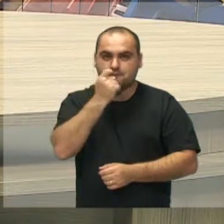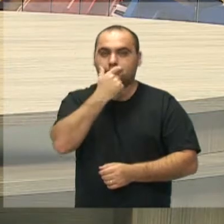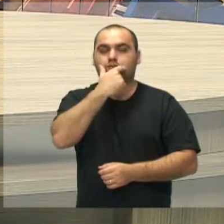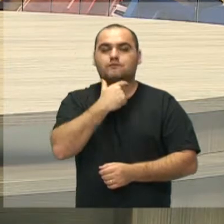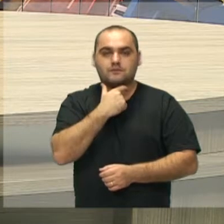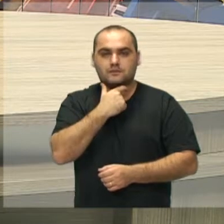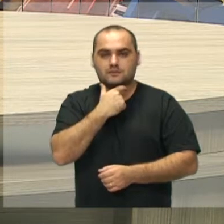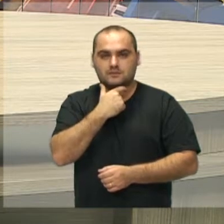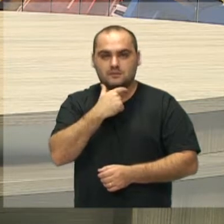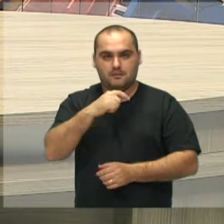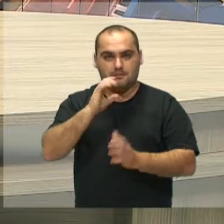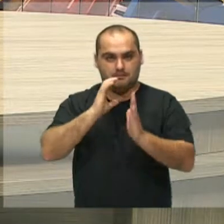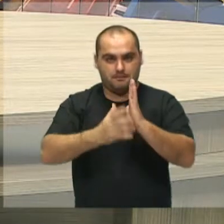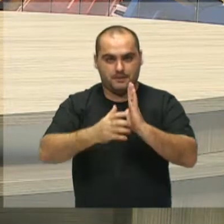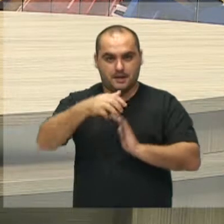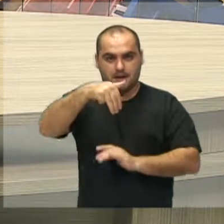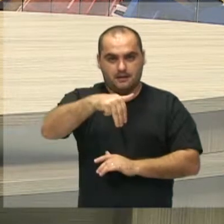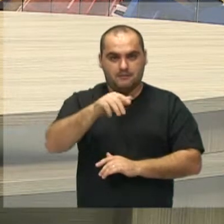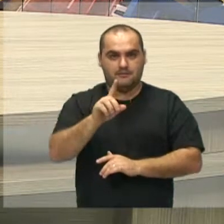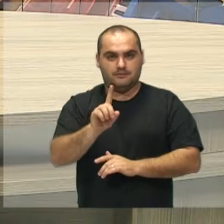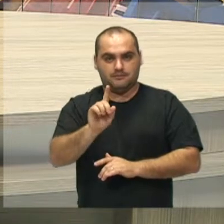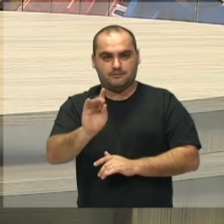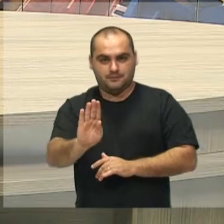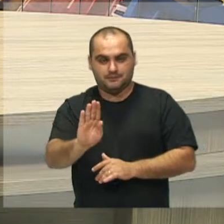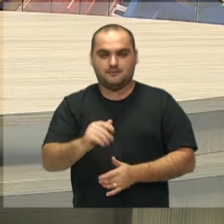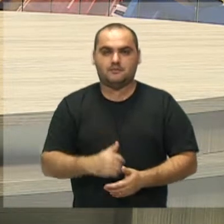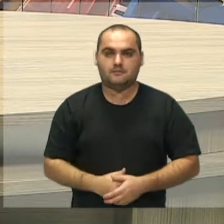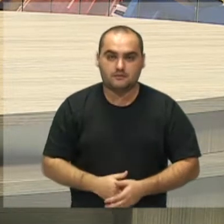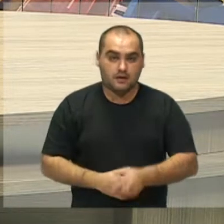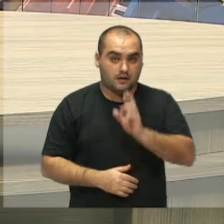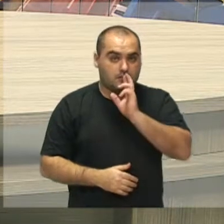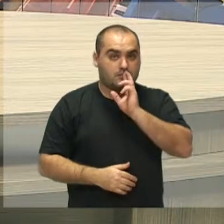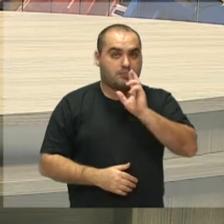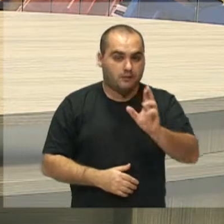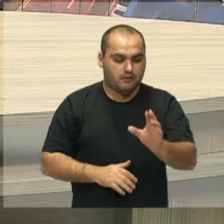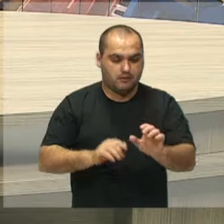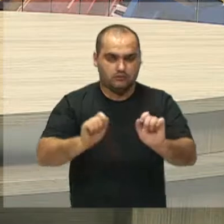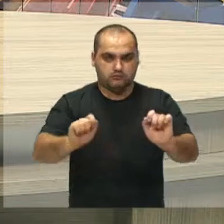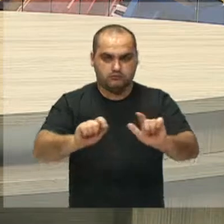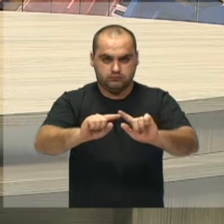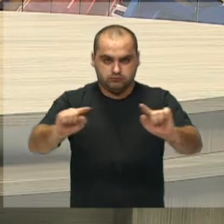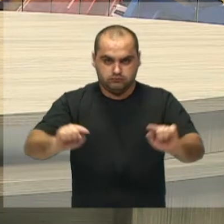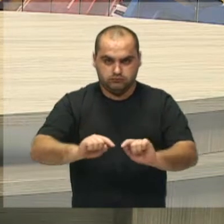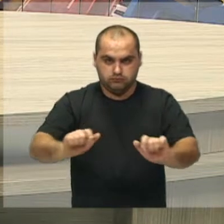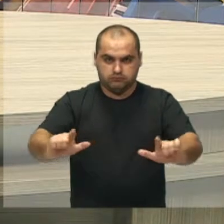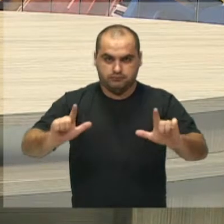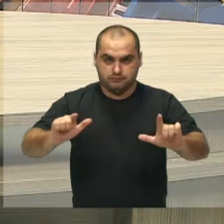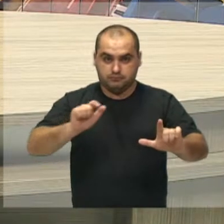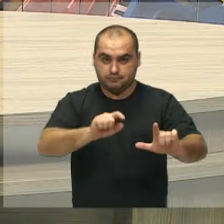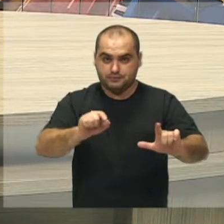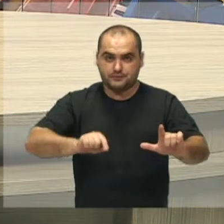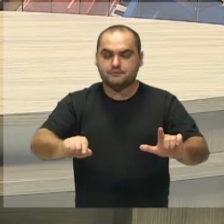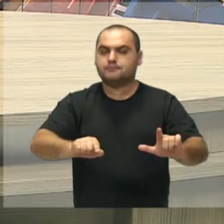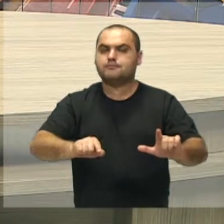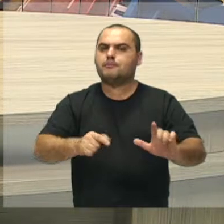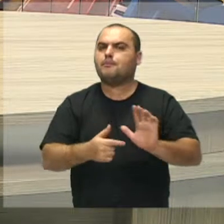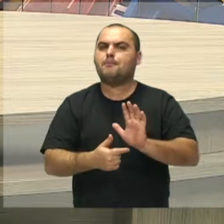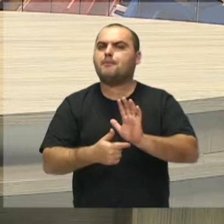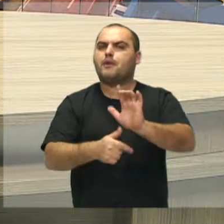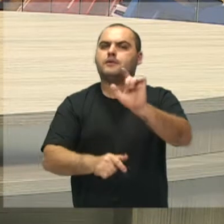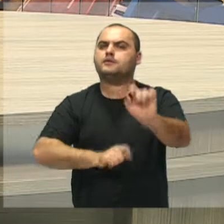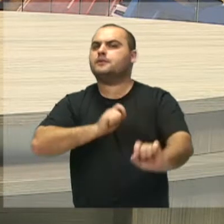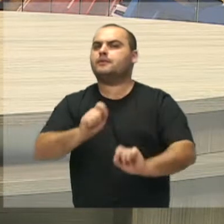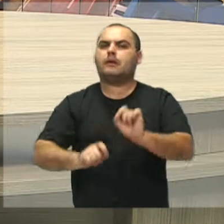do MDB? O resultado das urnas, ele dizem o quê